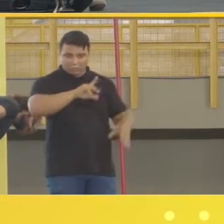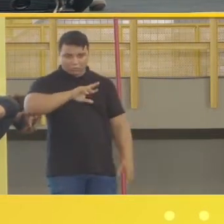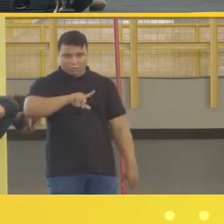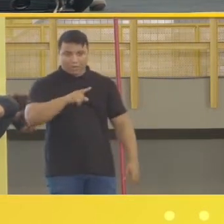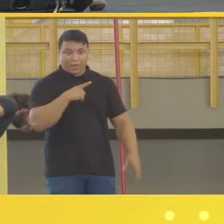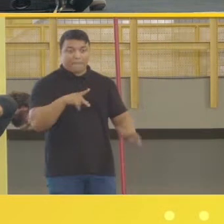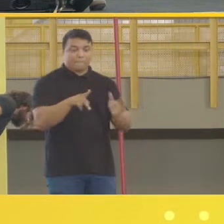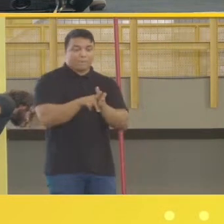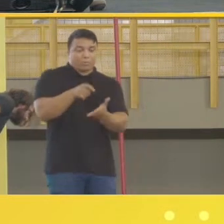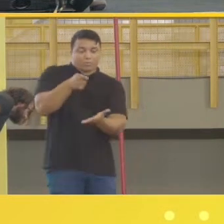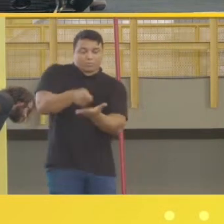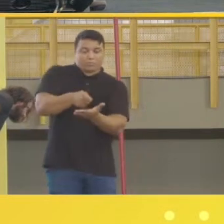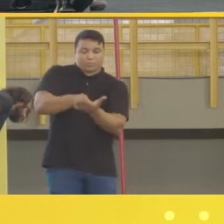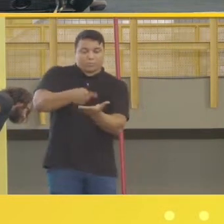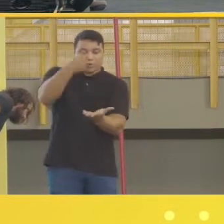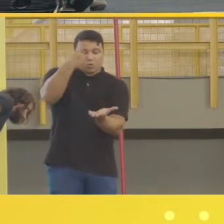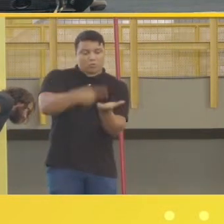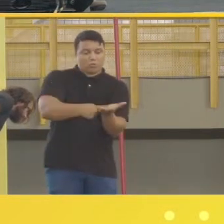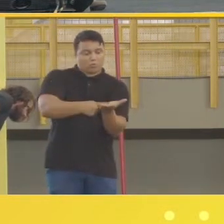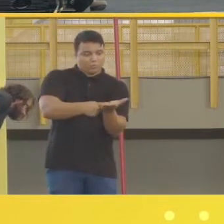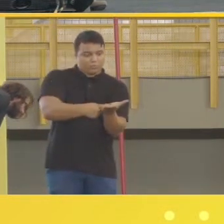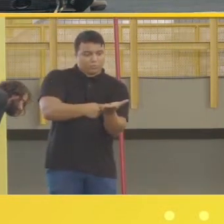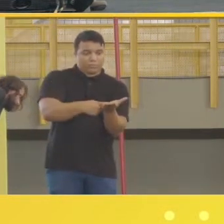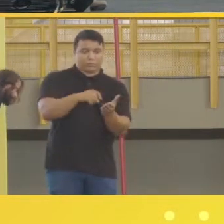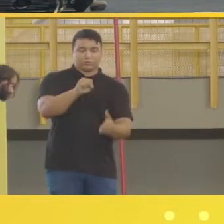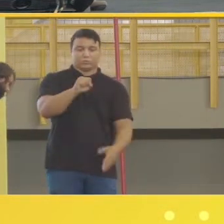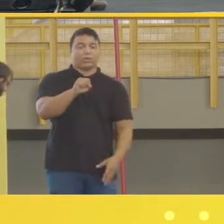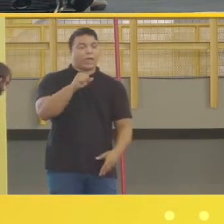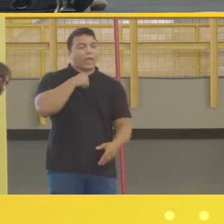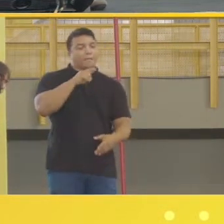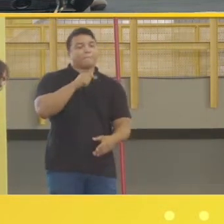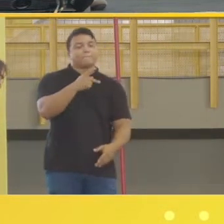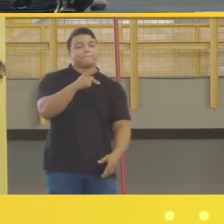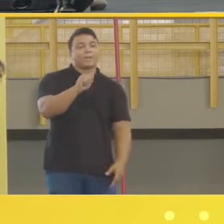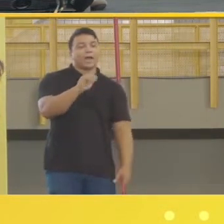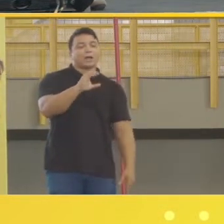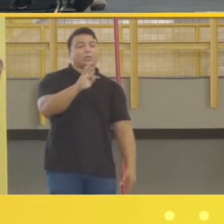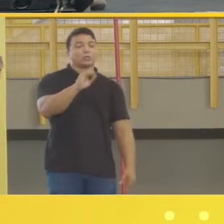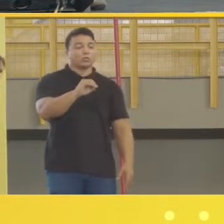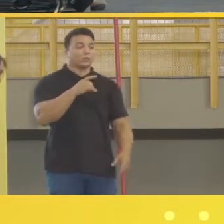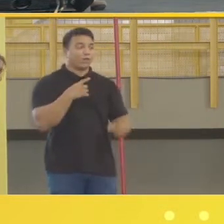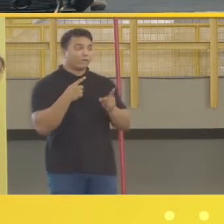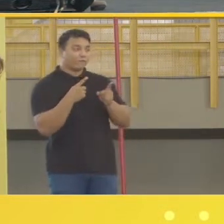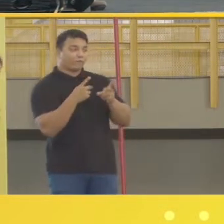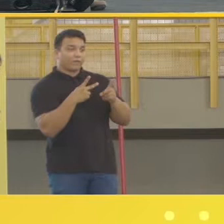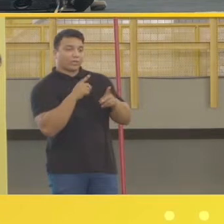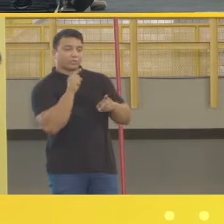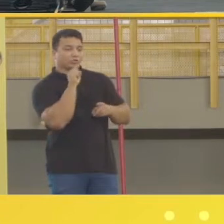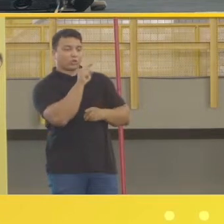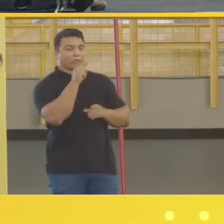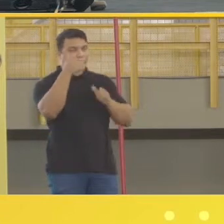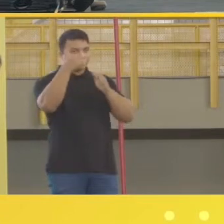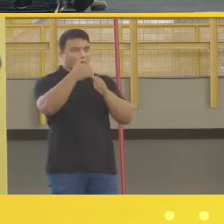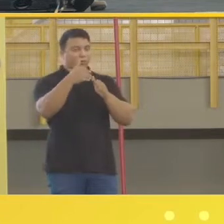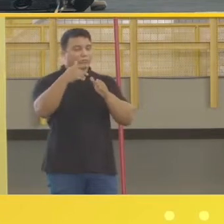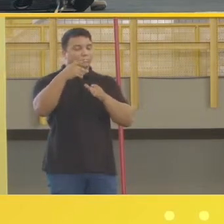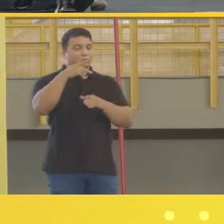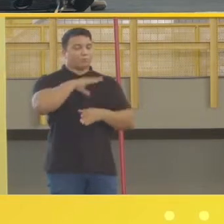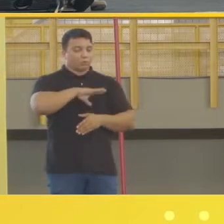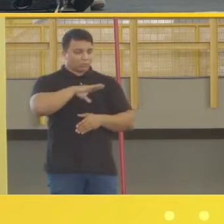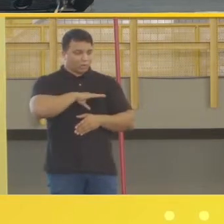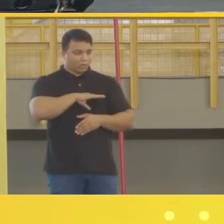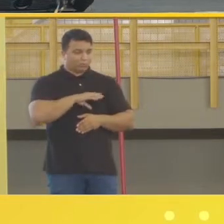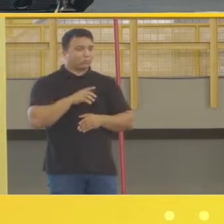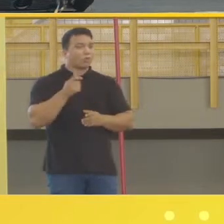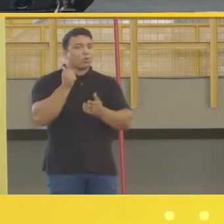um negócio chamado pacto, só pode vender para a metrópole, só pode comprar da metrópole, correto? Só